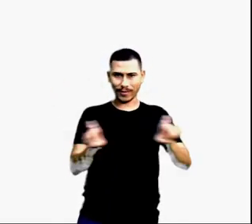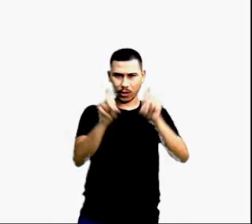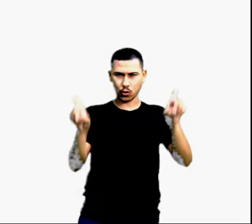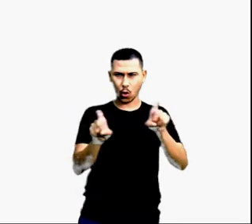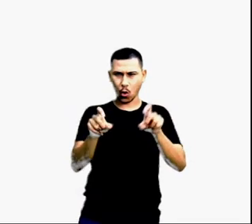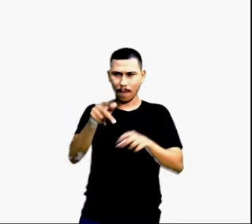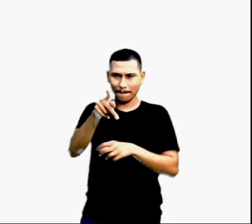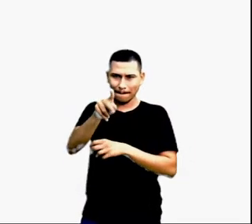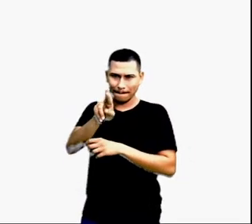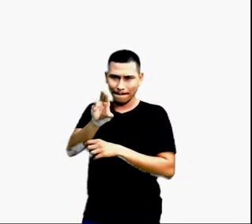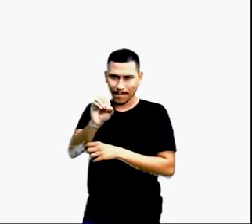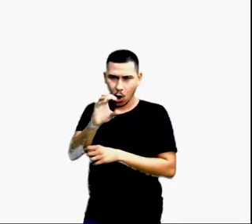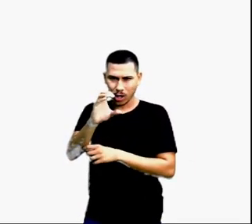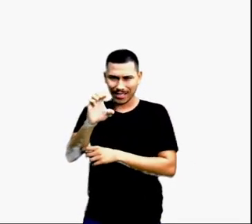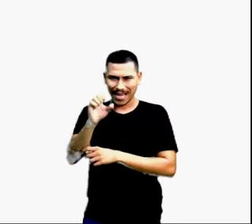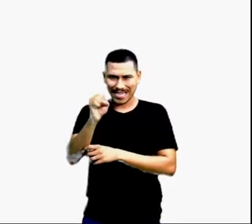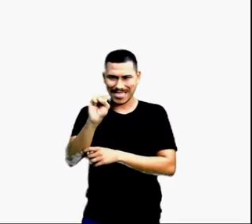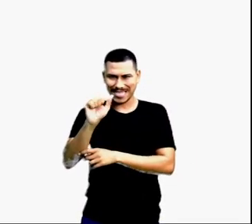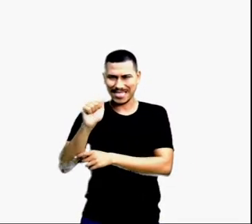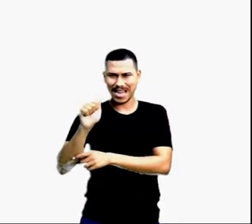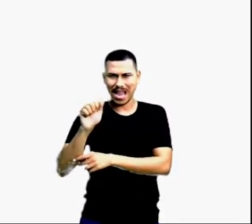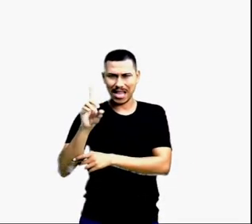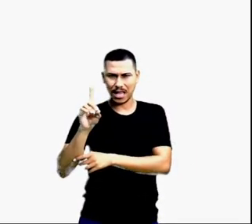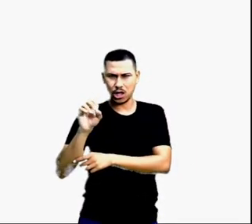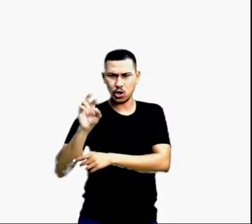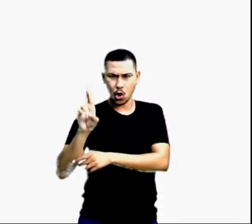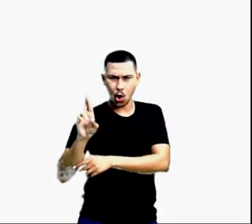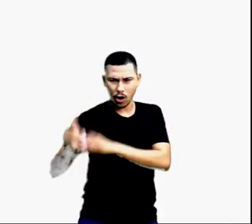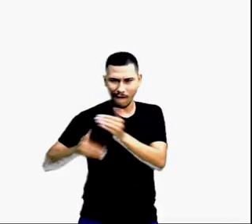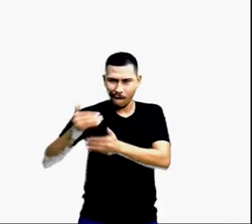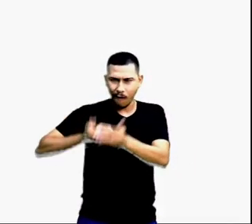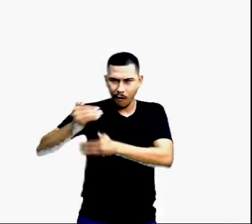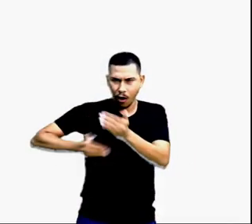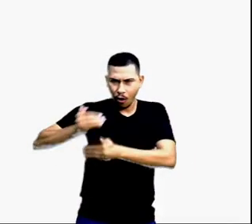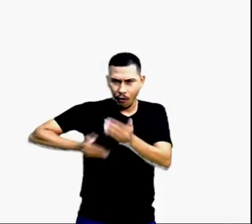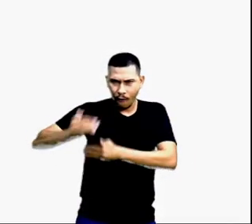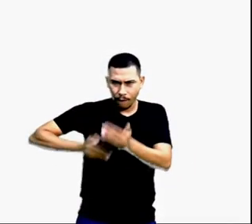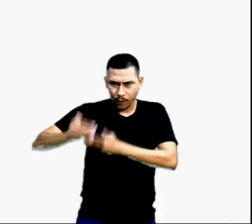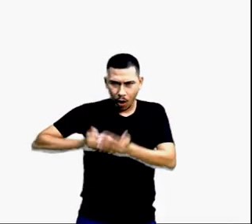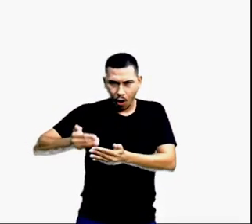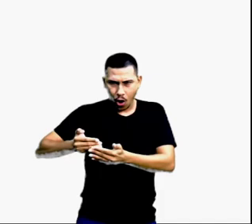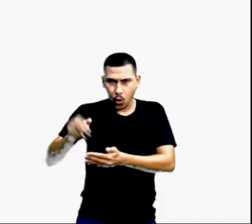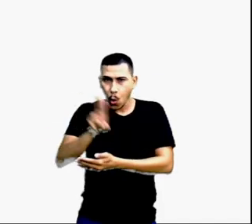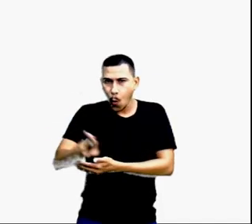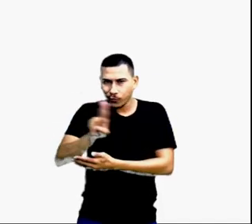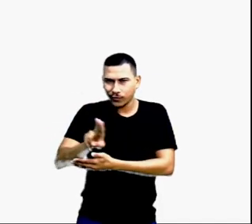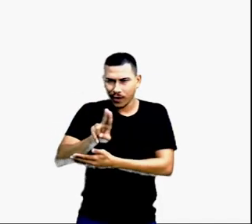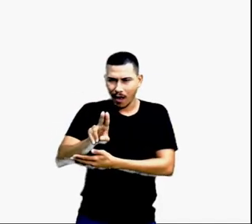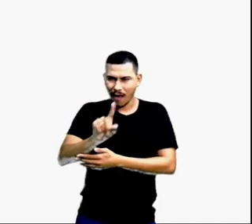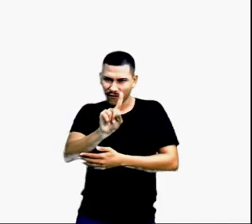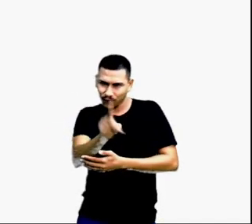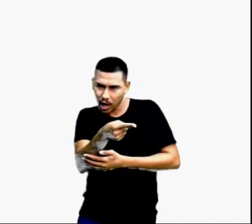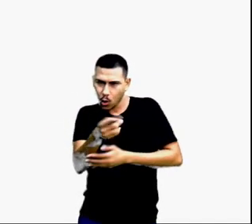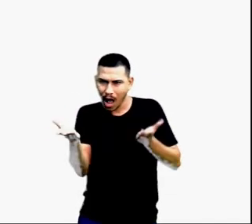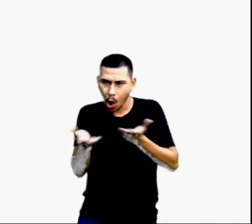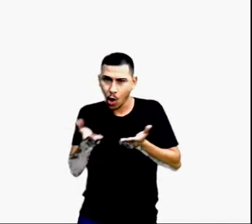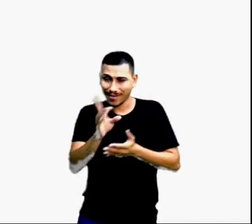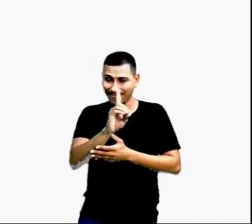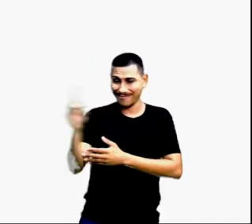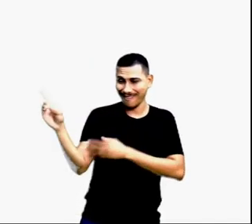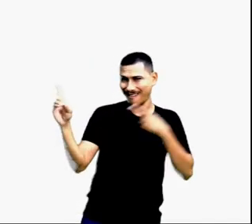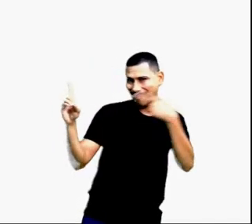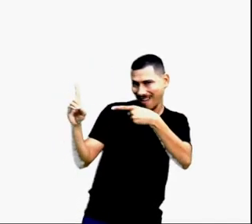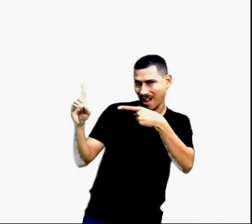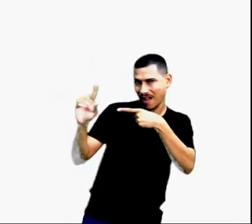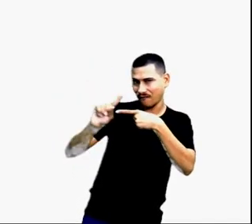Lembrando que esse número é o número muito pequeno então vamos caminhar com a, agora para o lado direito